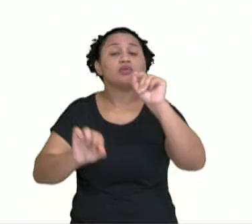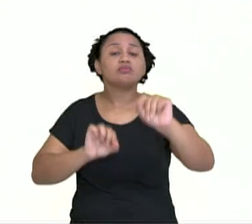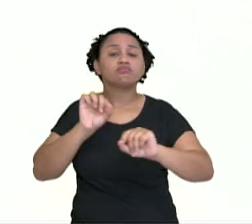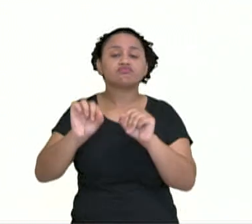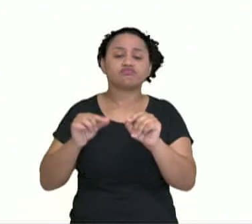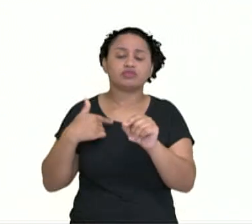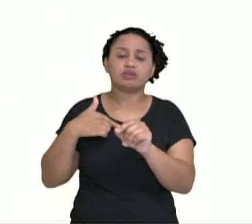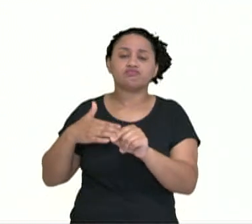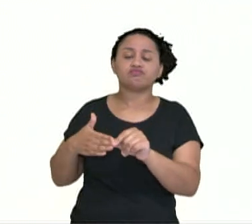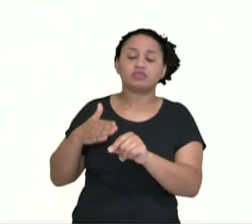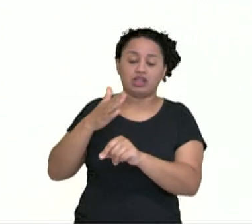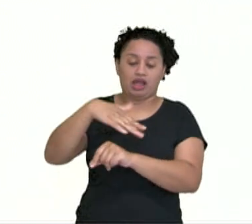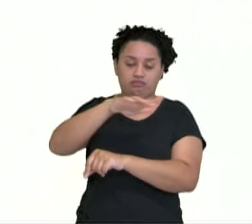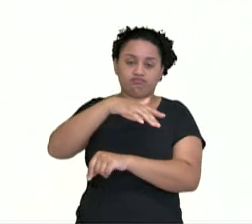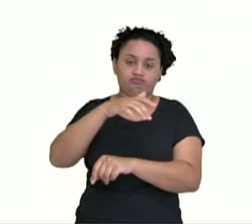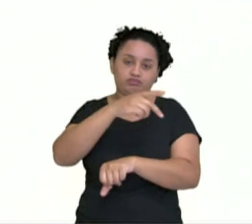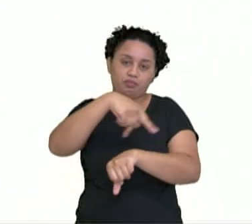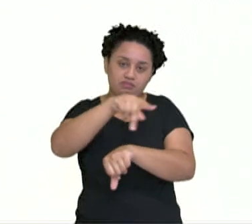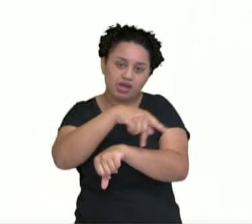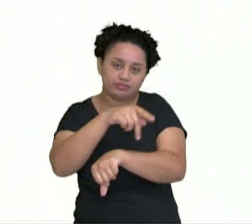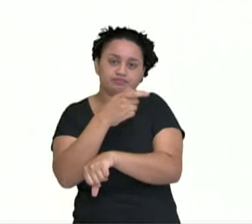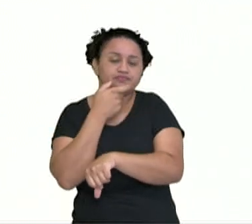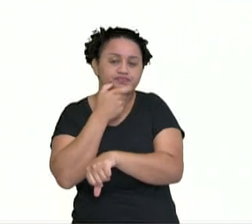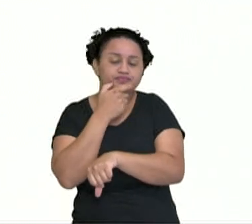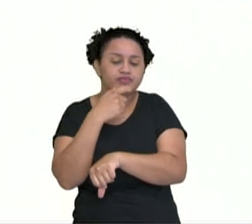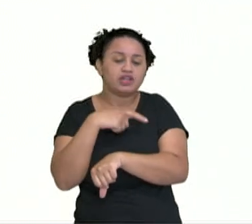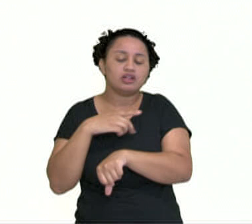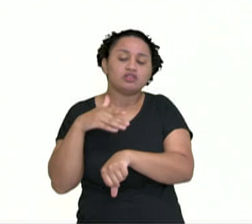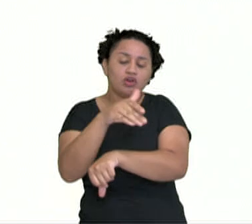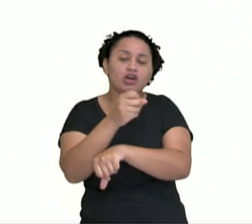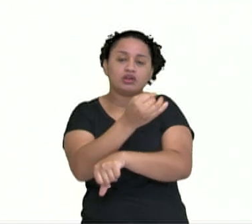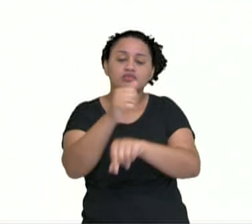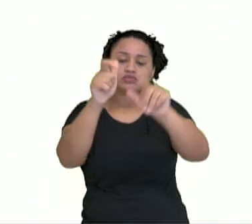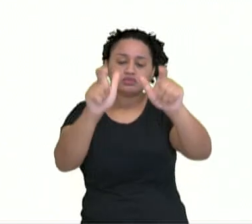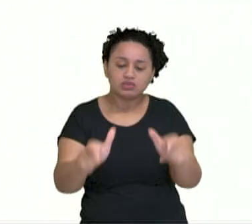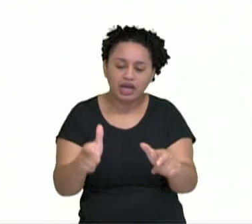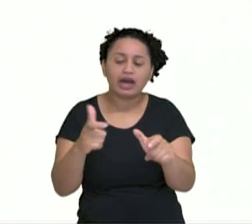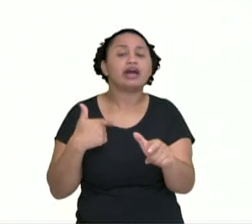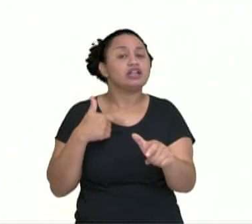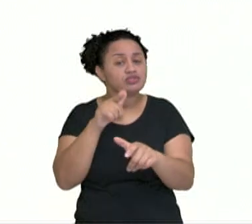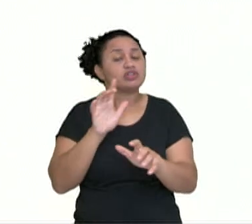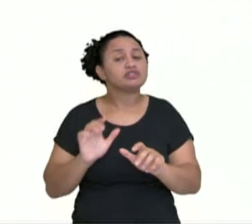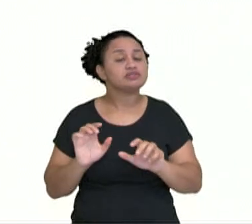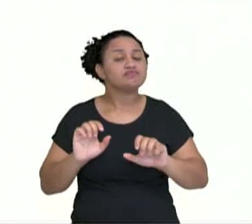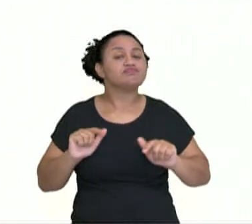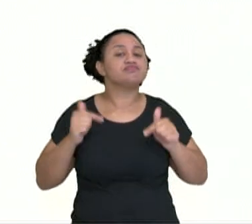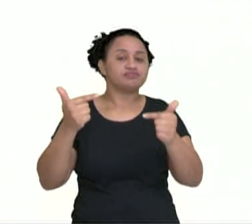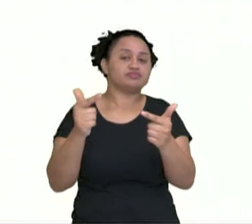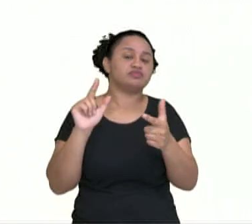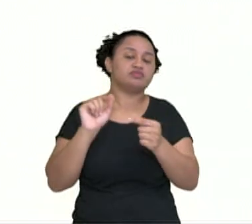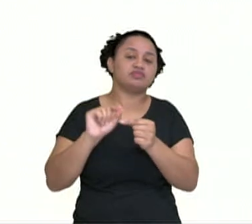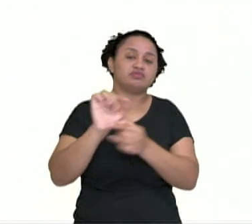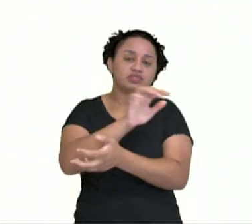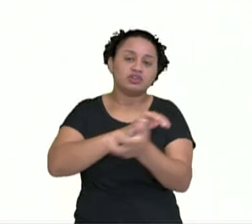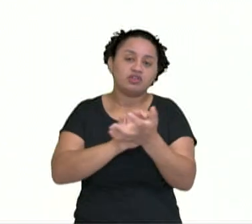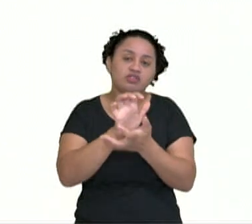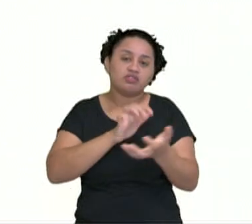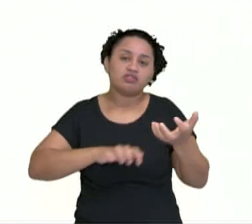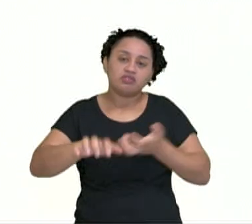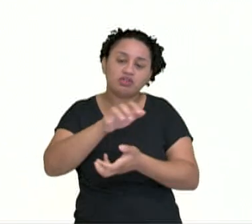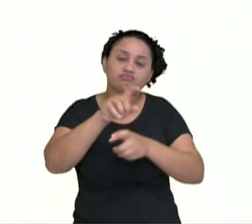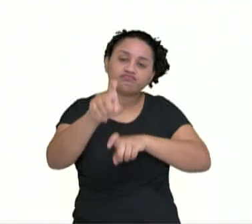realizar dentro da Inglaterra alguns territórios à reforma agrária. Então, de certa maneira, eles colocaram